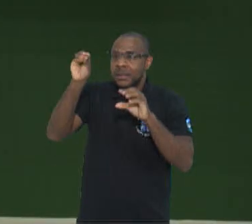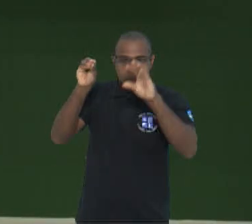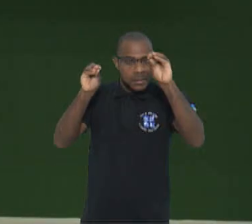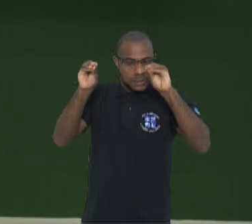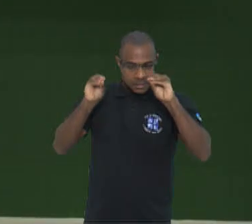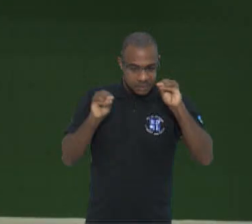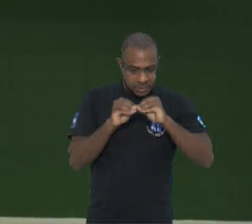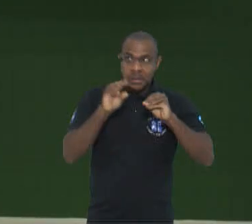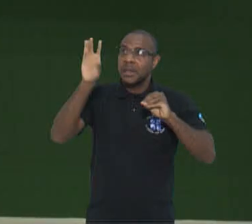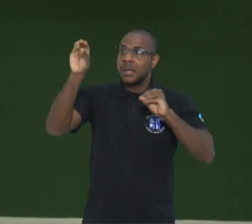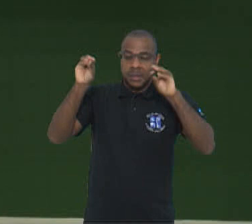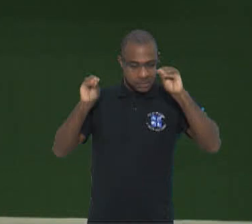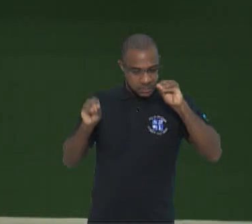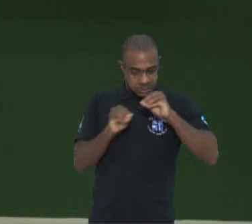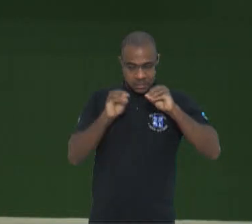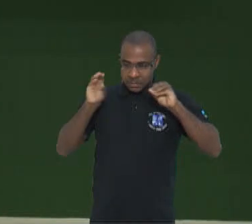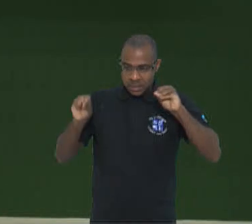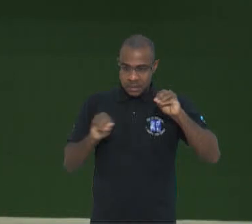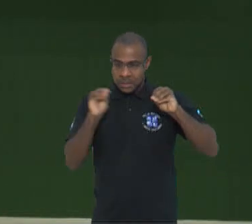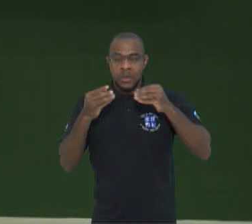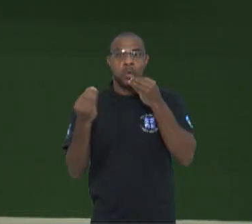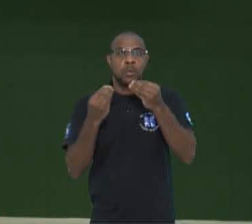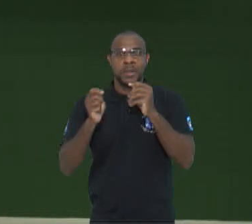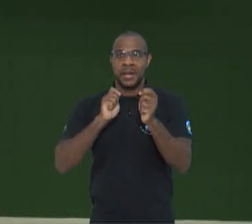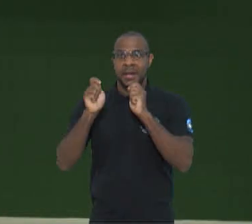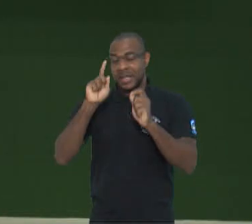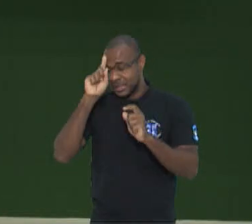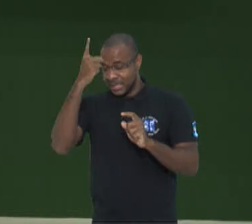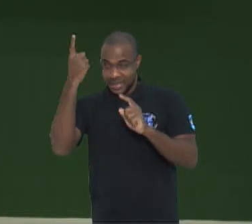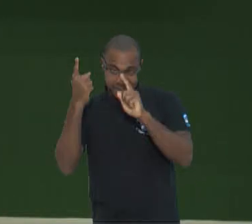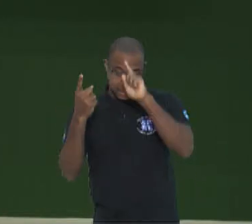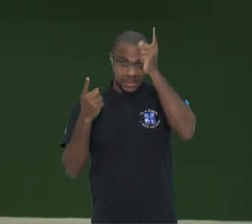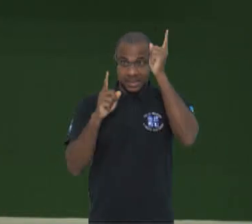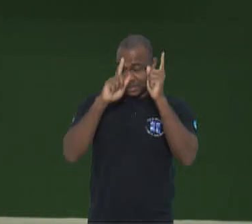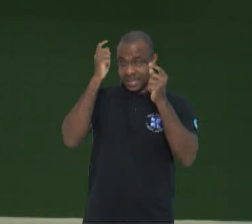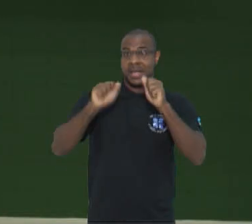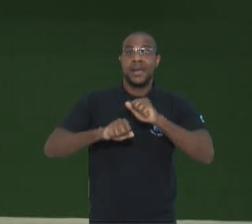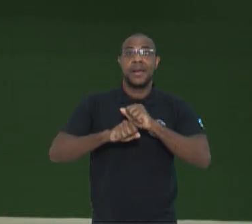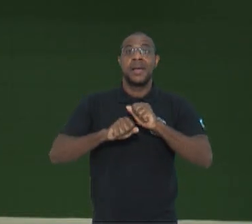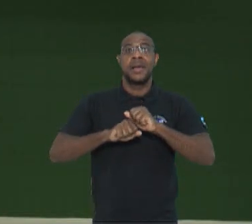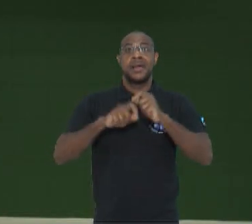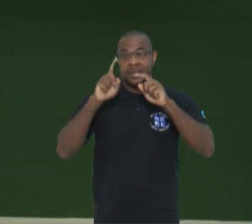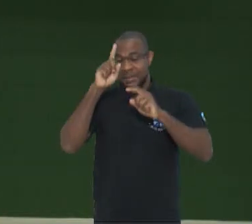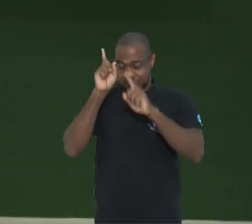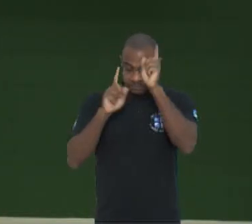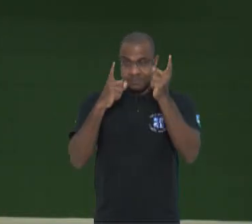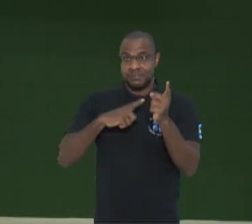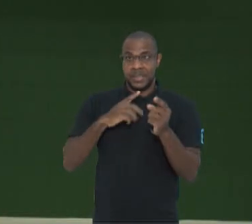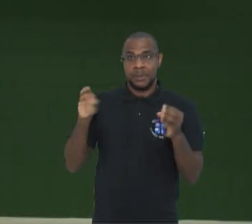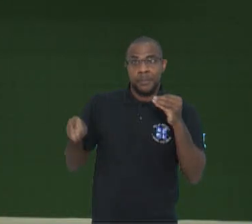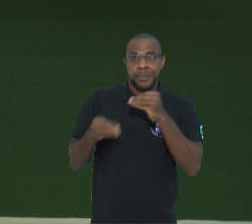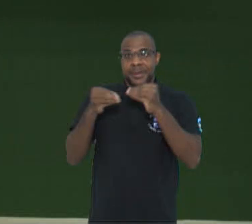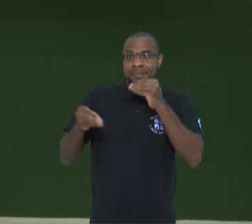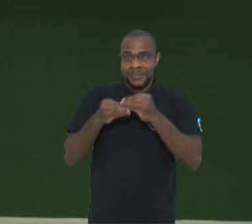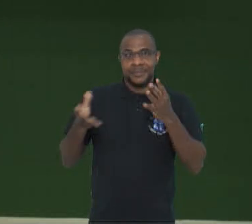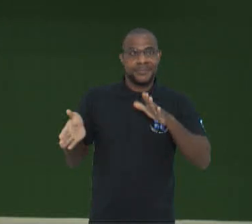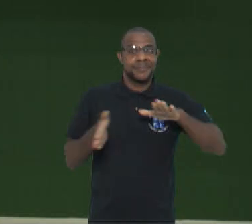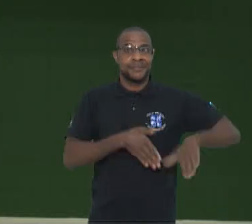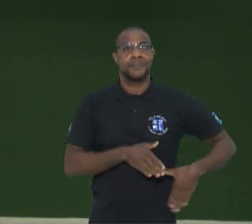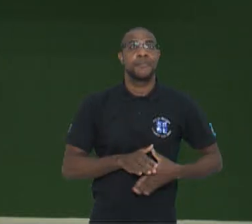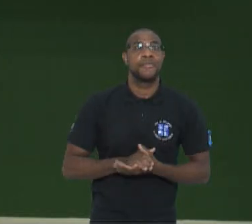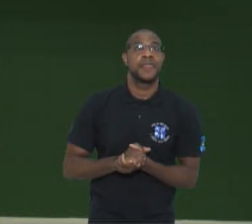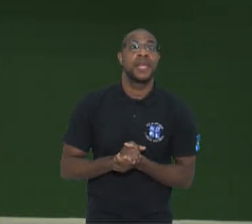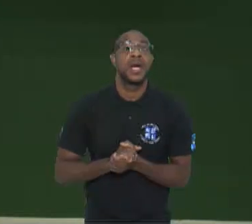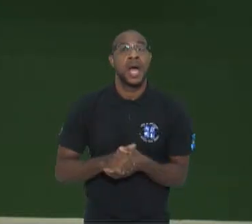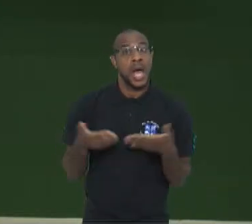eu vou formando então ali, né, essa ideia mais ampla sobre o assunto. Então